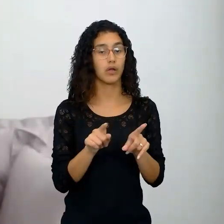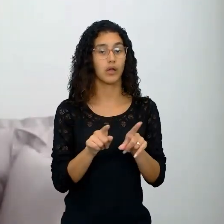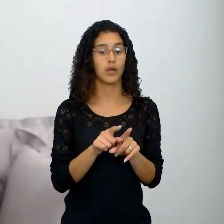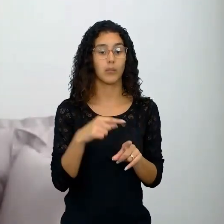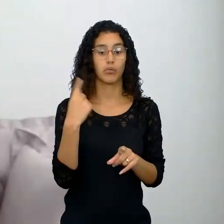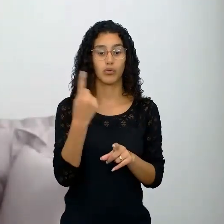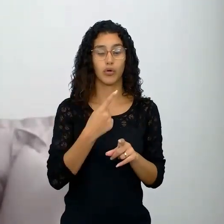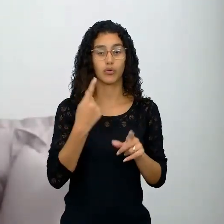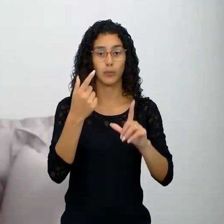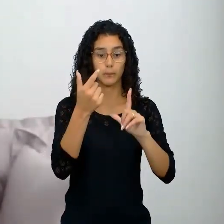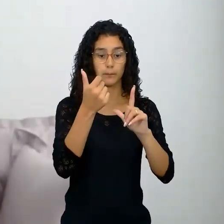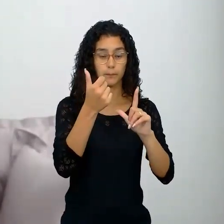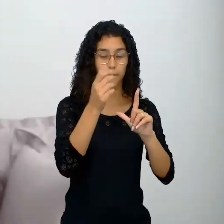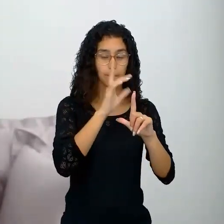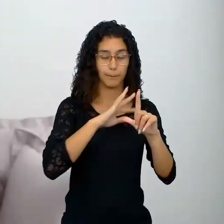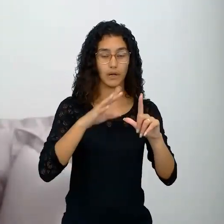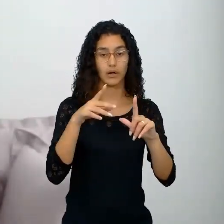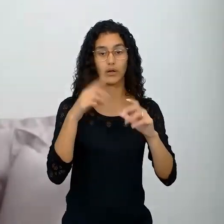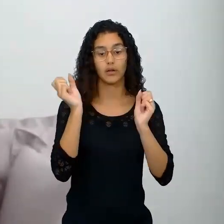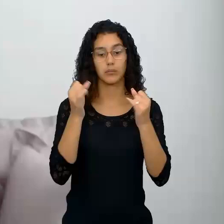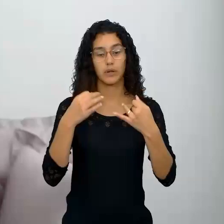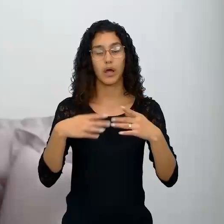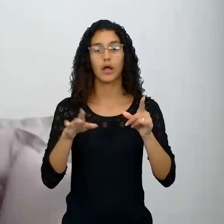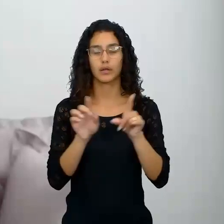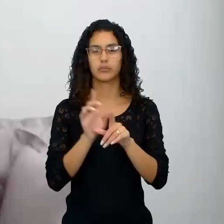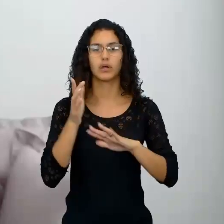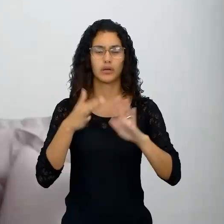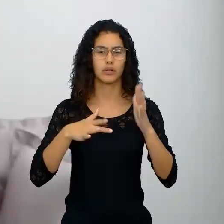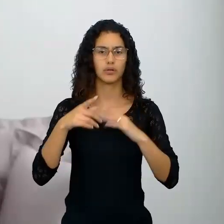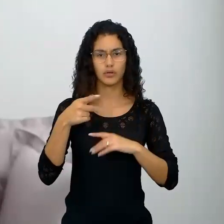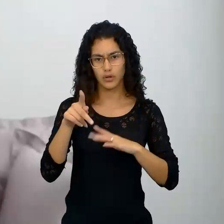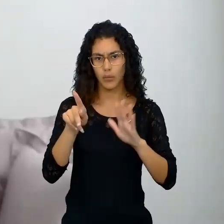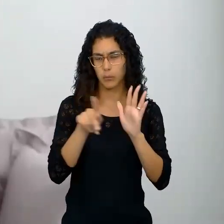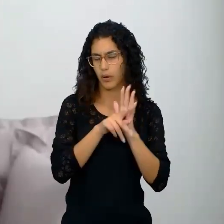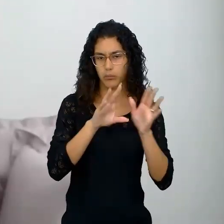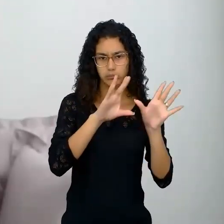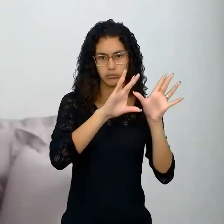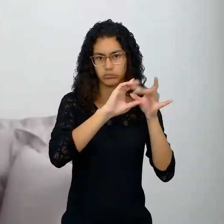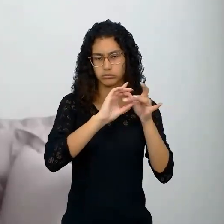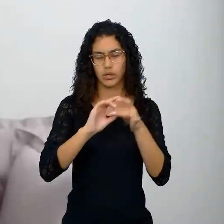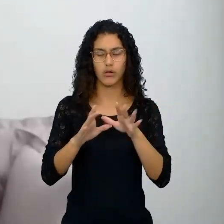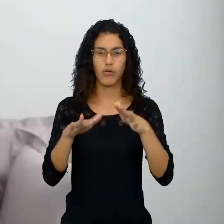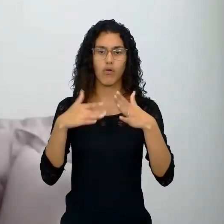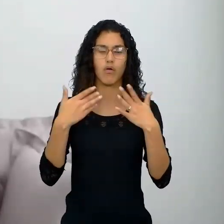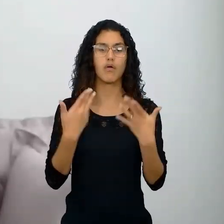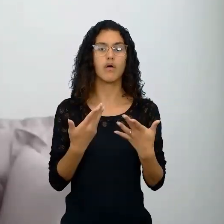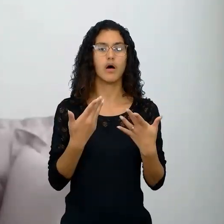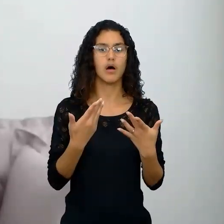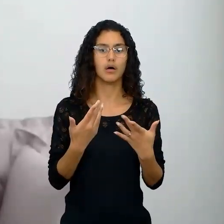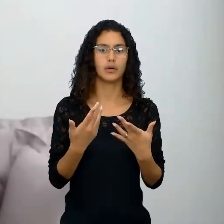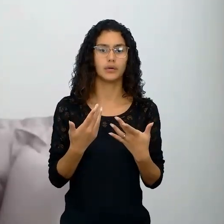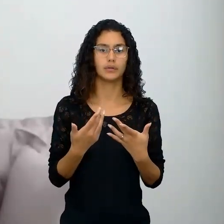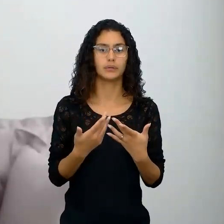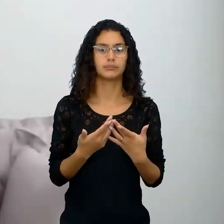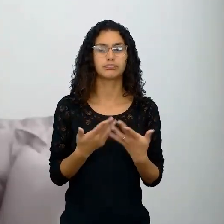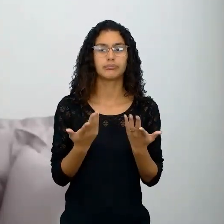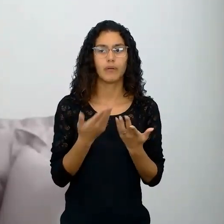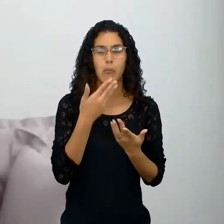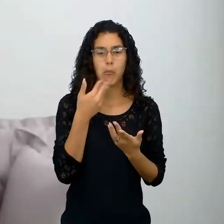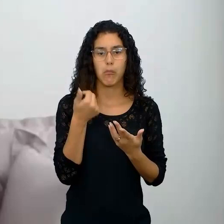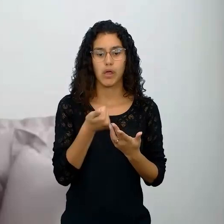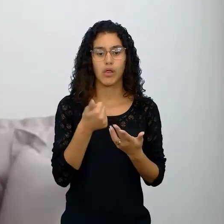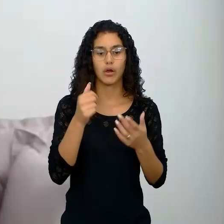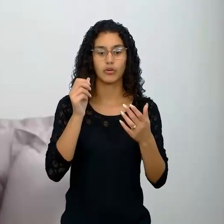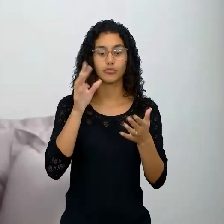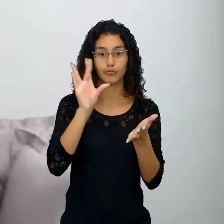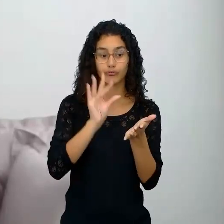nosso formulário e especificar, às vezes, né, no seu contexto, né, qual seria a necessidade